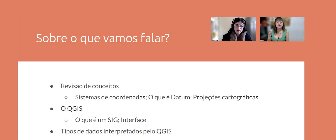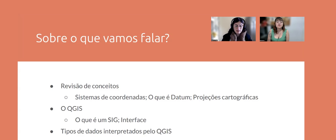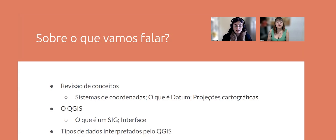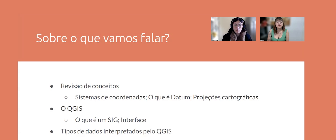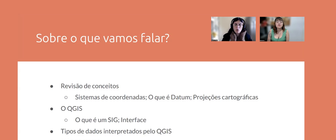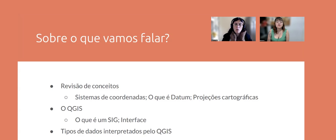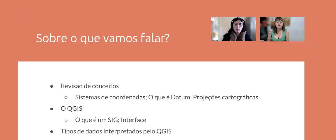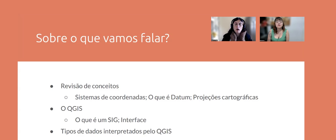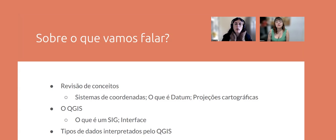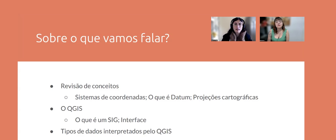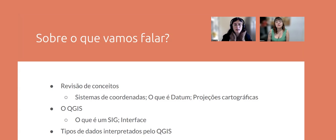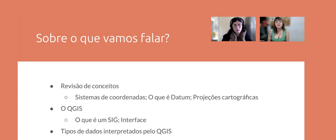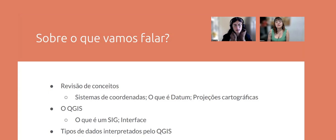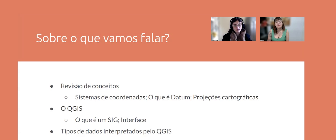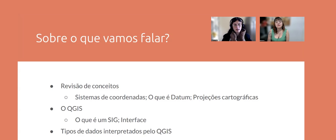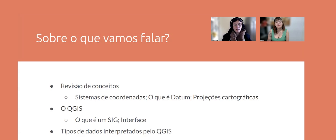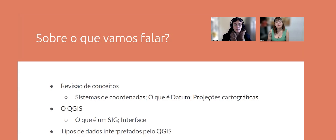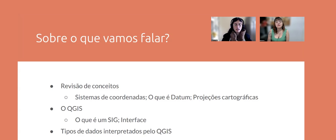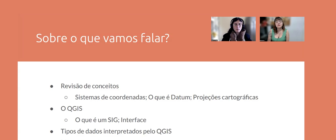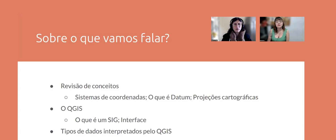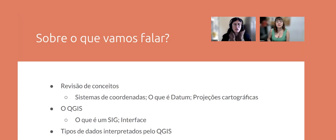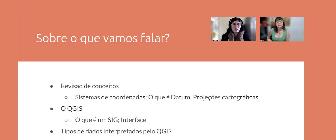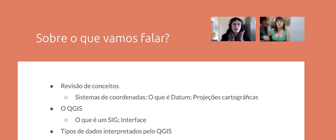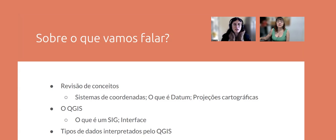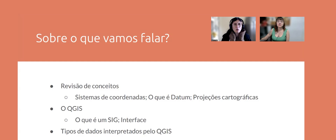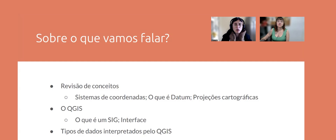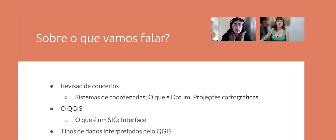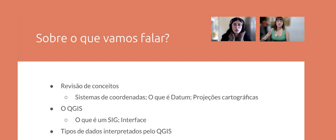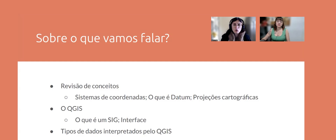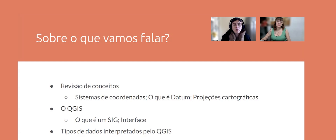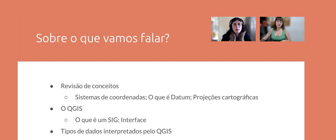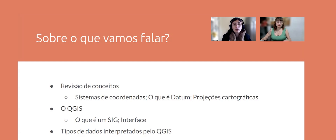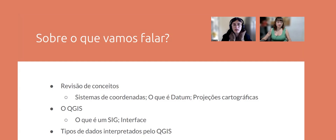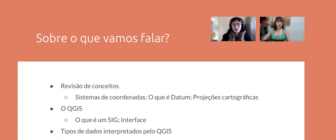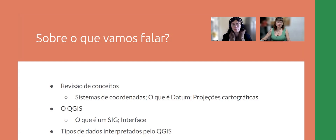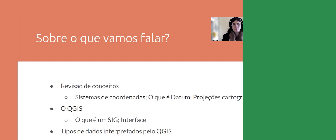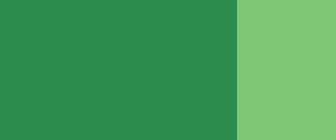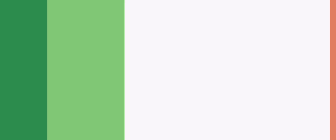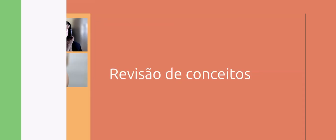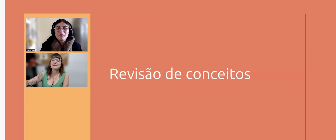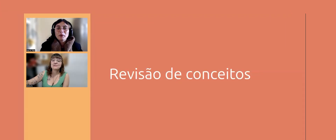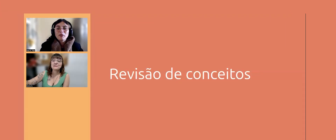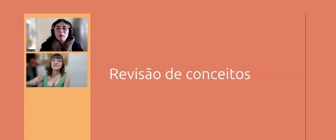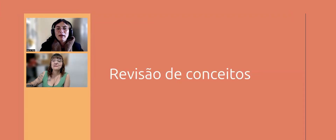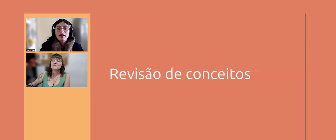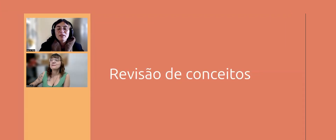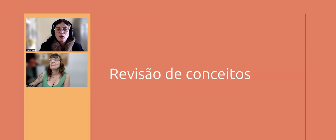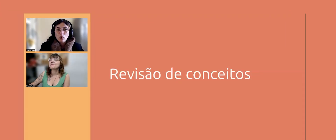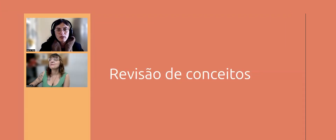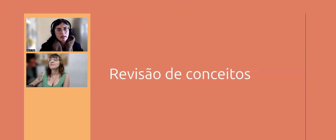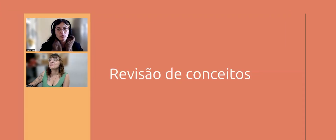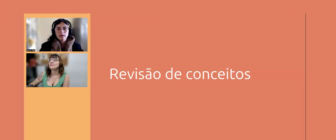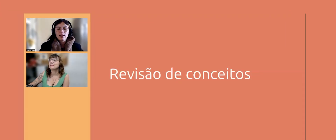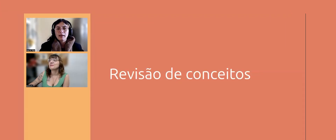na massa. Então, como montar um mapa simples. E por fim, a gente vai falar só um pouquinho sobre plugins. Bom, então vamos para a revisão